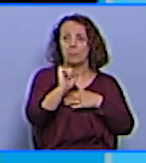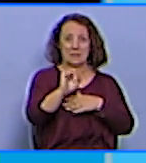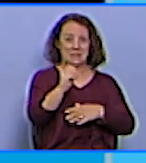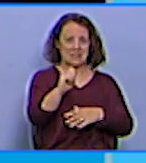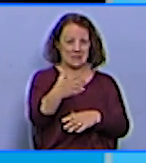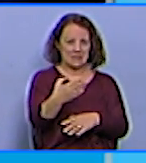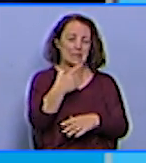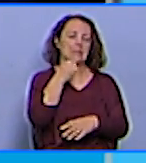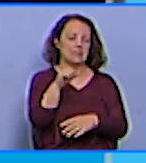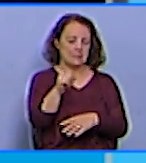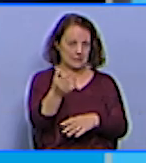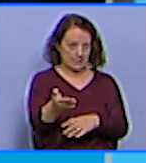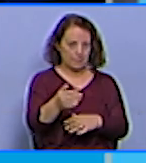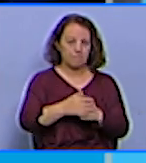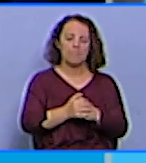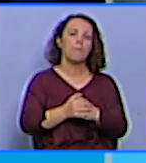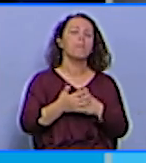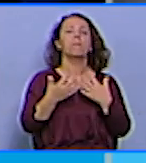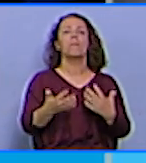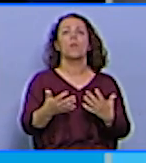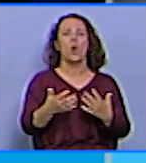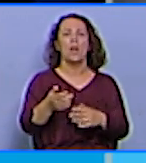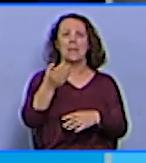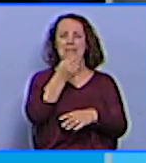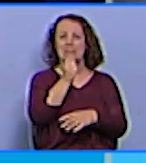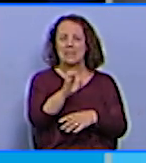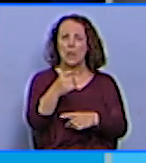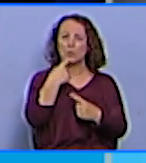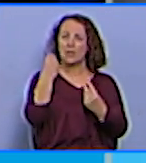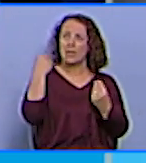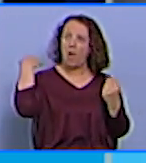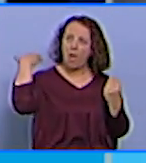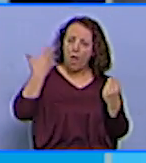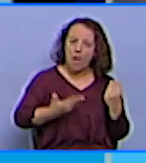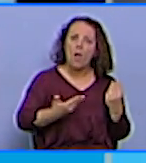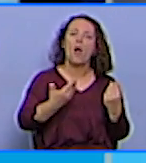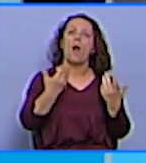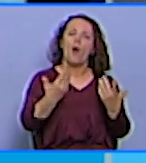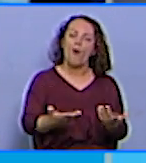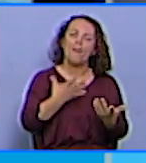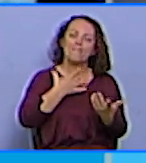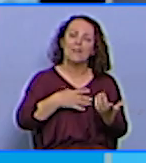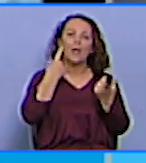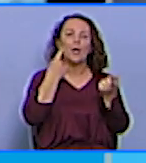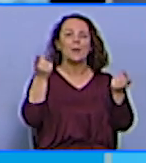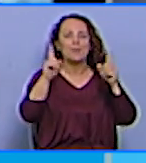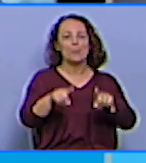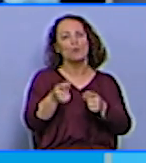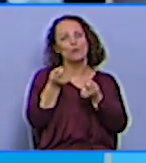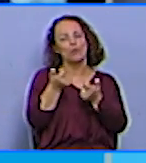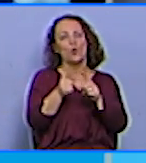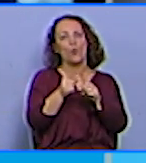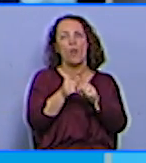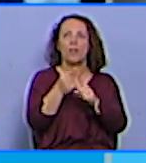não é? Exatamente. E agora, passados tantos séculos, nós queremos quisemos repetir um pouco, dizer: